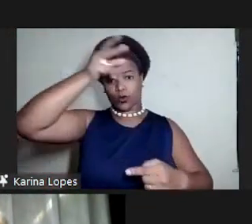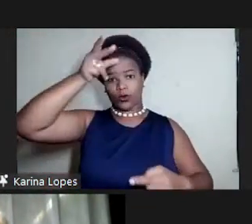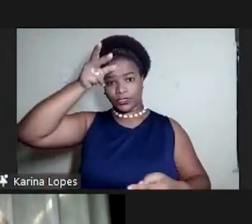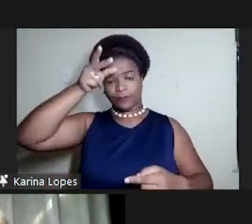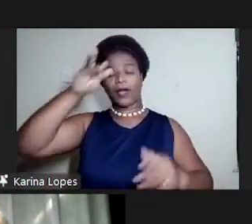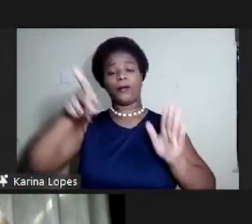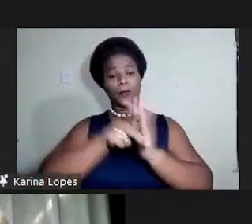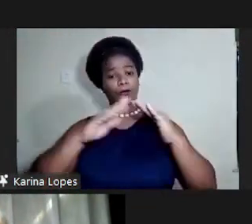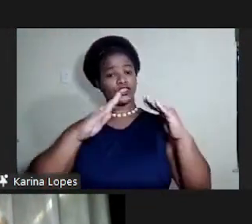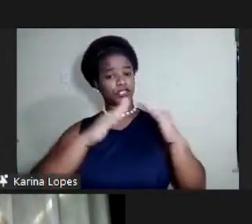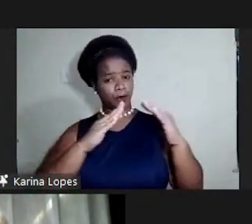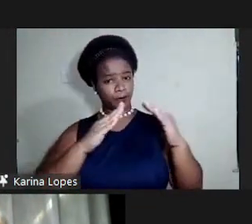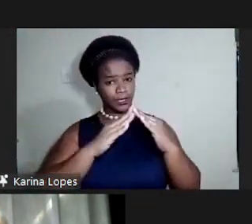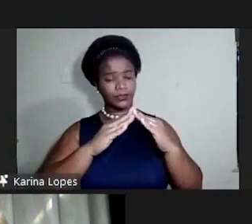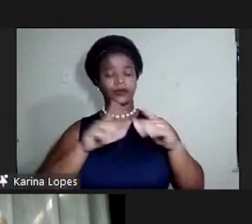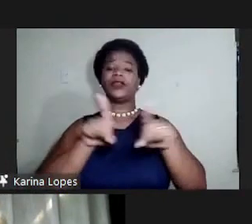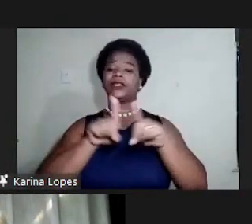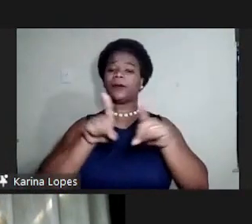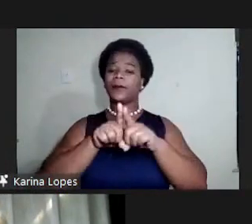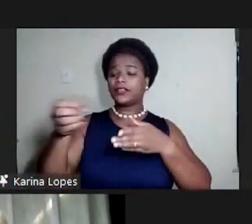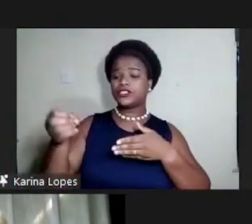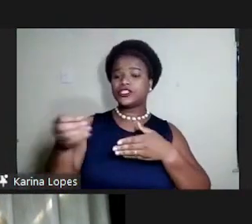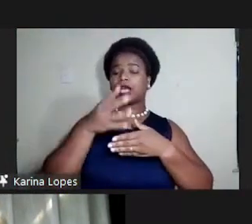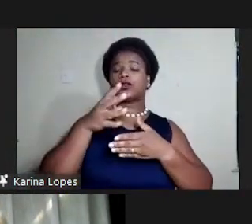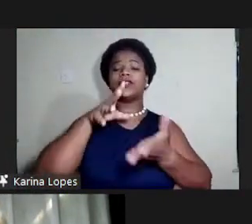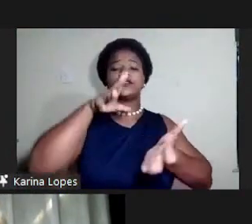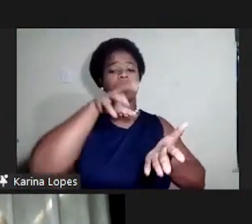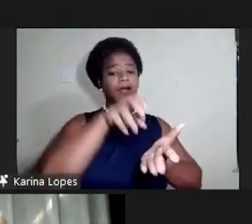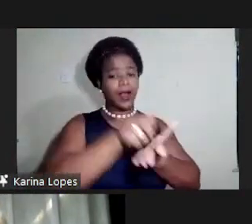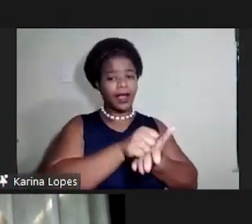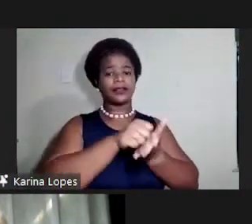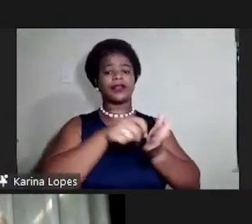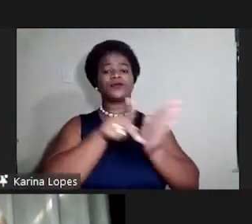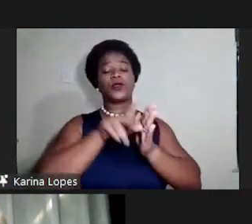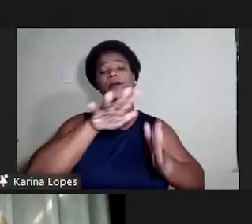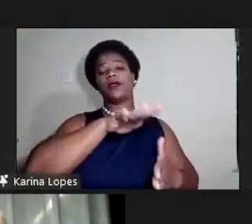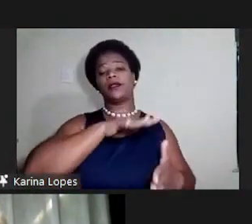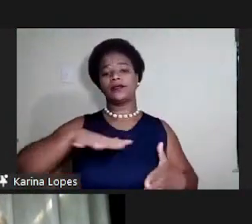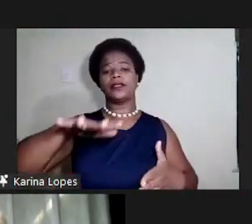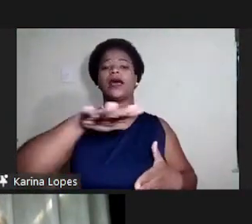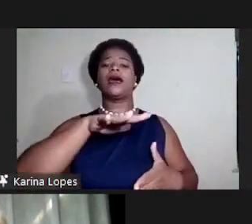e atualização de cadastro das áreas